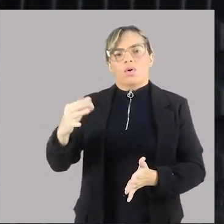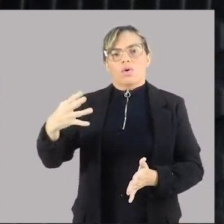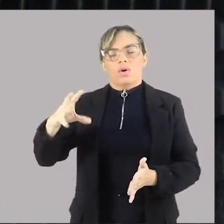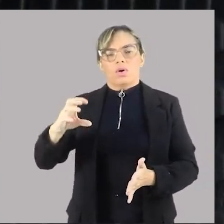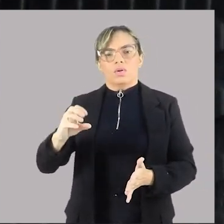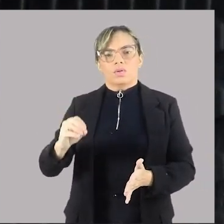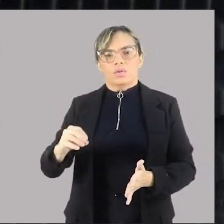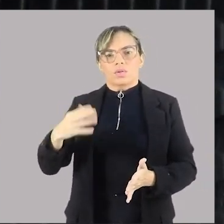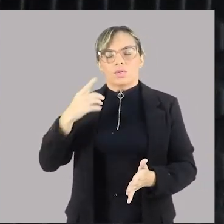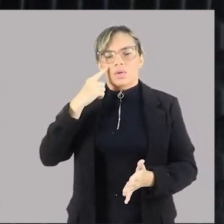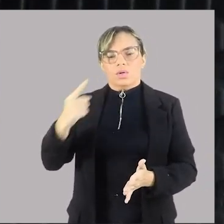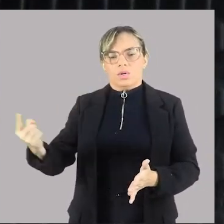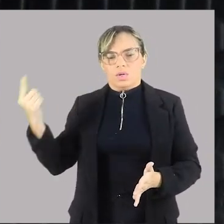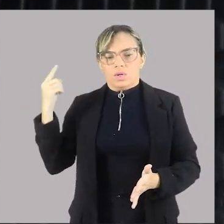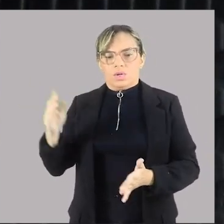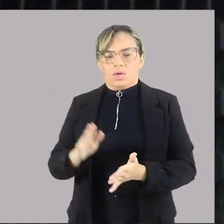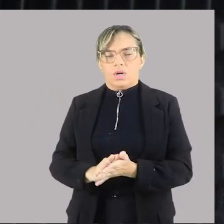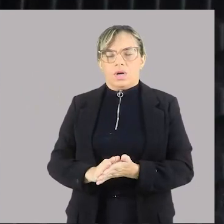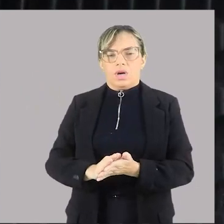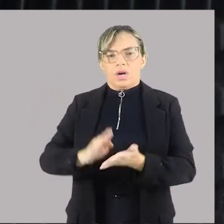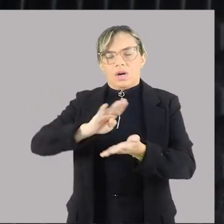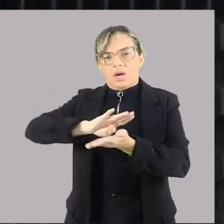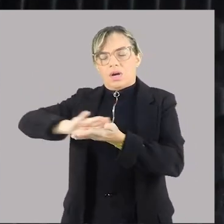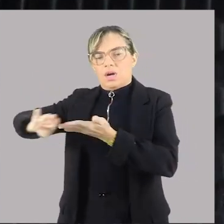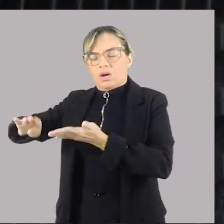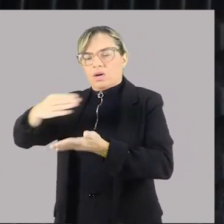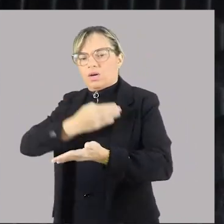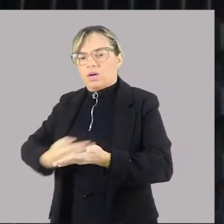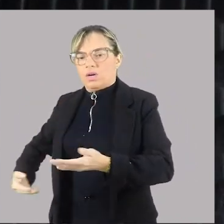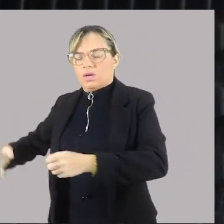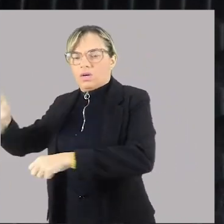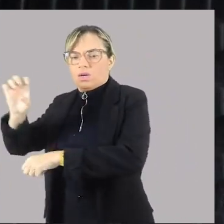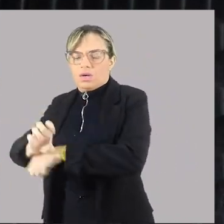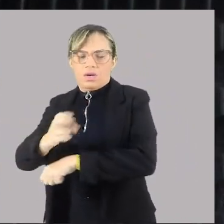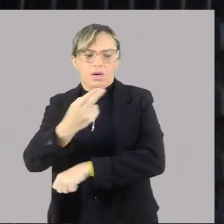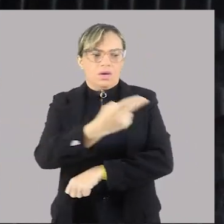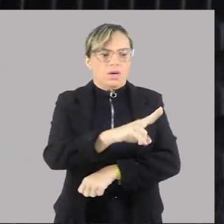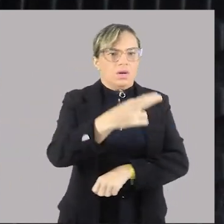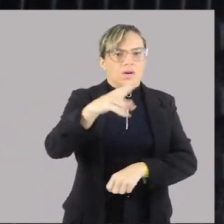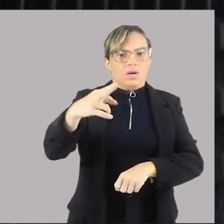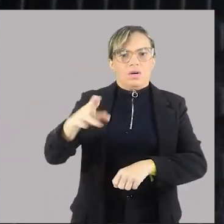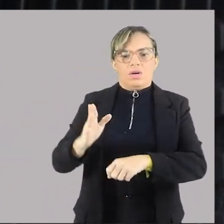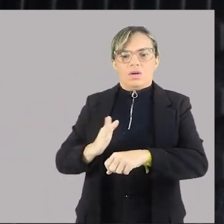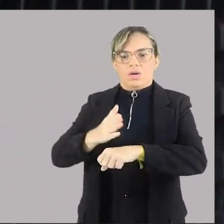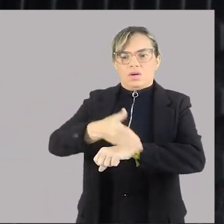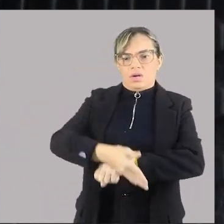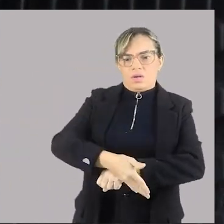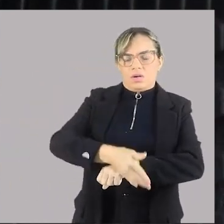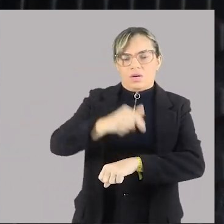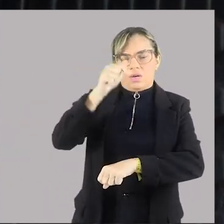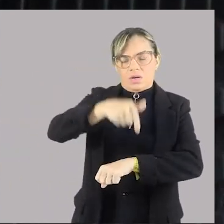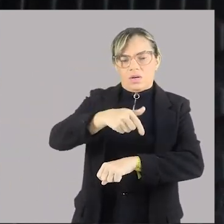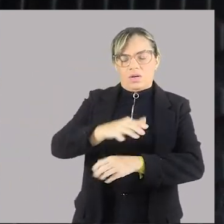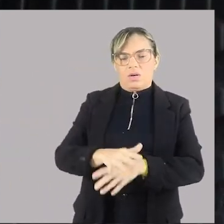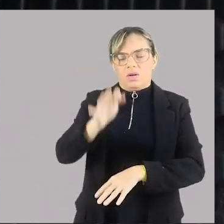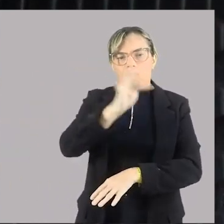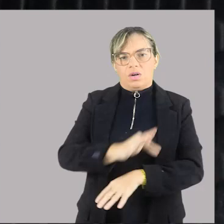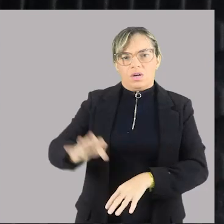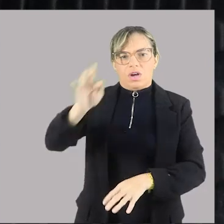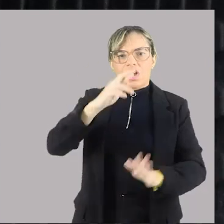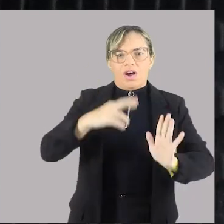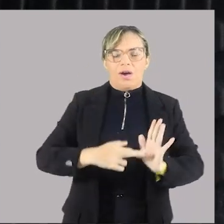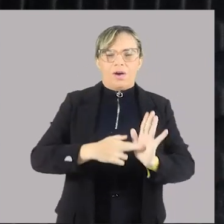os governadores estaduais e vai nomear interventores federais, ou seja, representantes